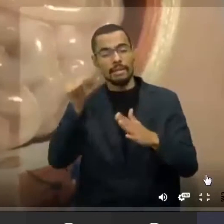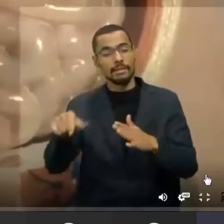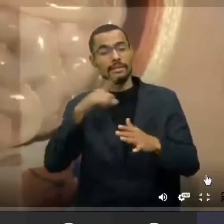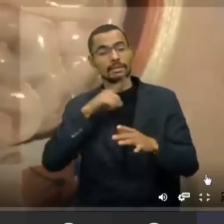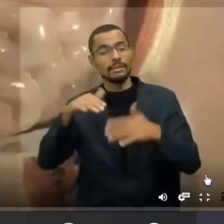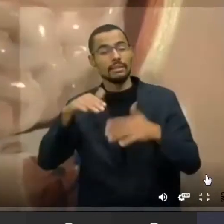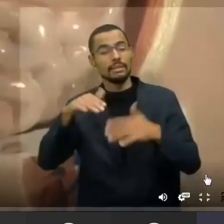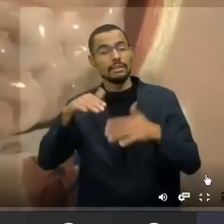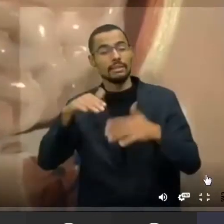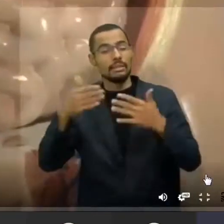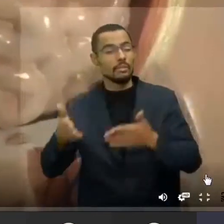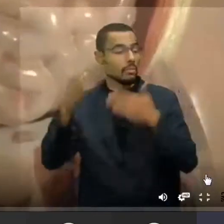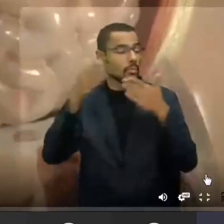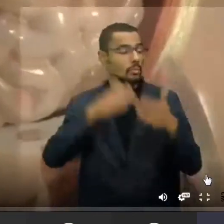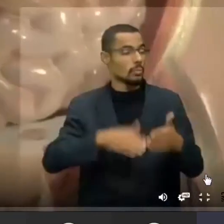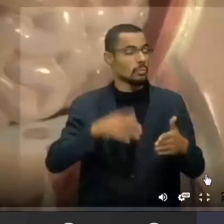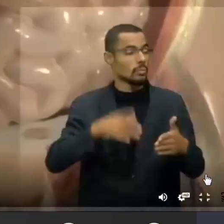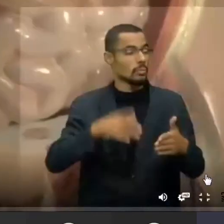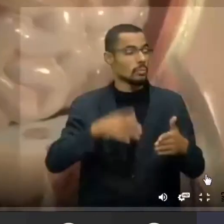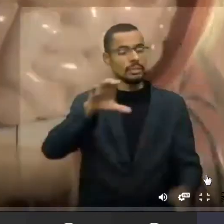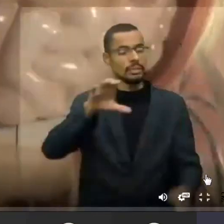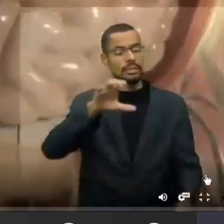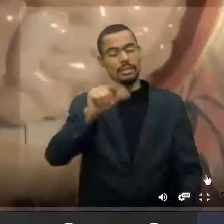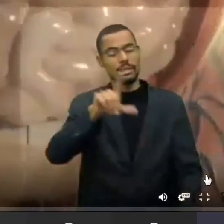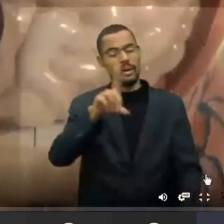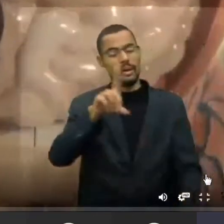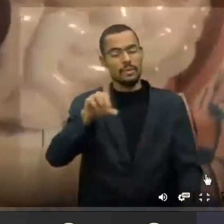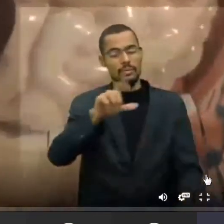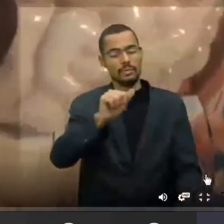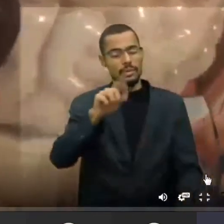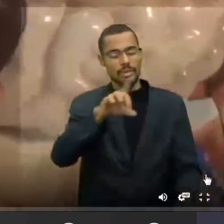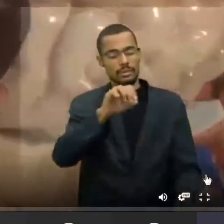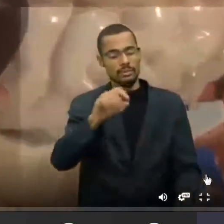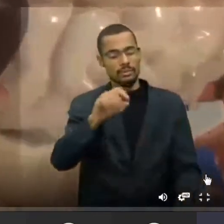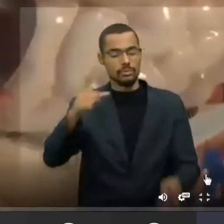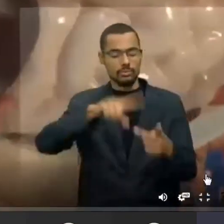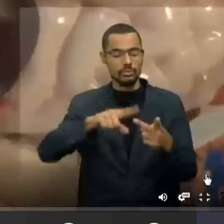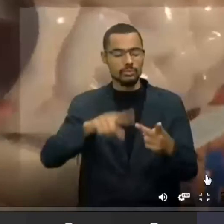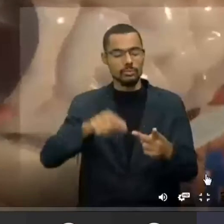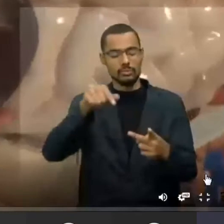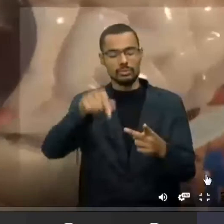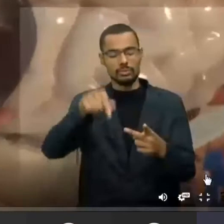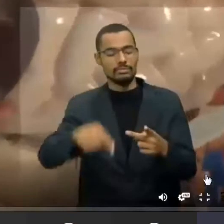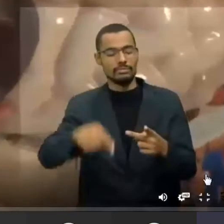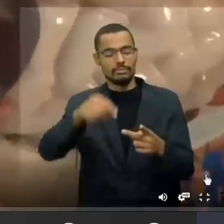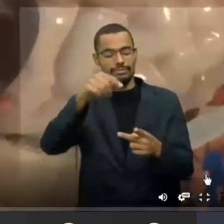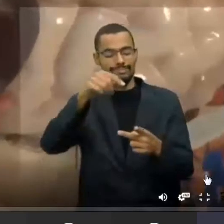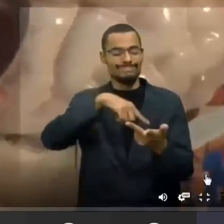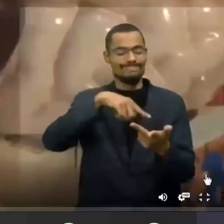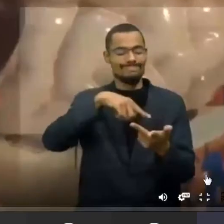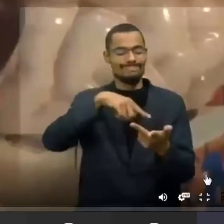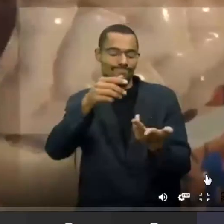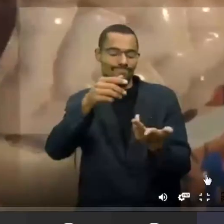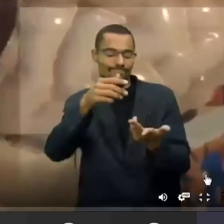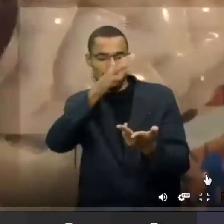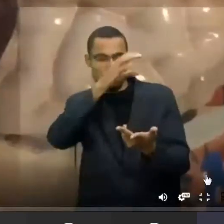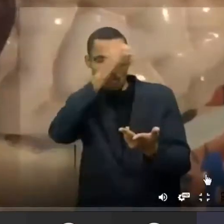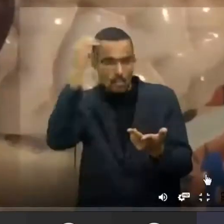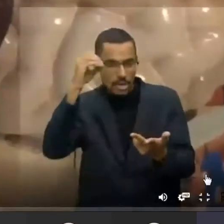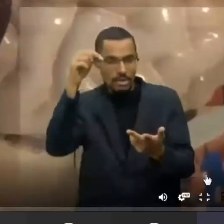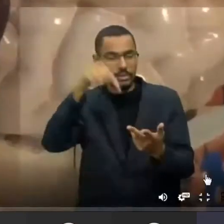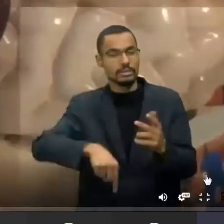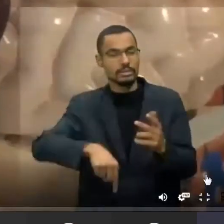o lobo caudado e ainda o lobo quadrado. Então, 4 lobos constituindo.